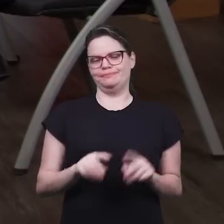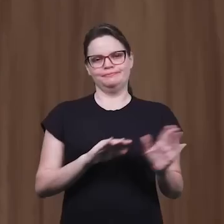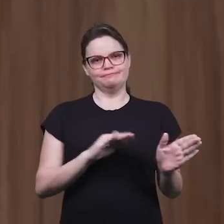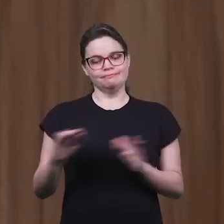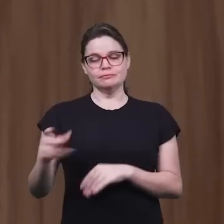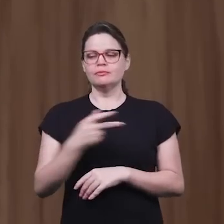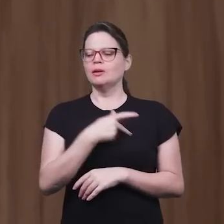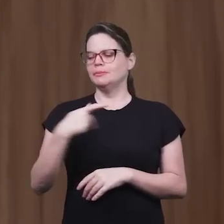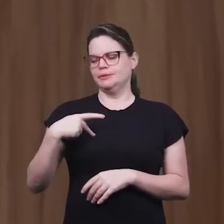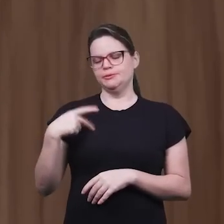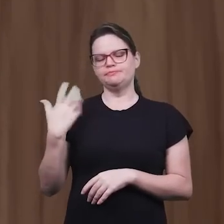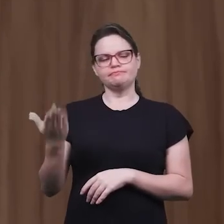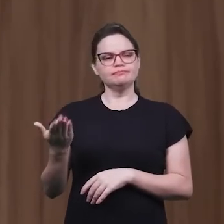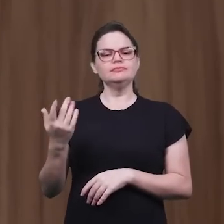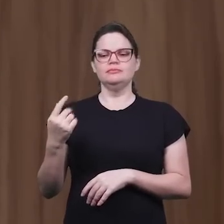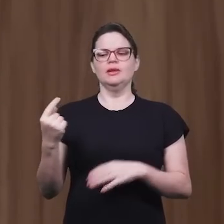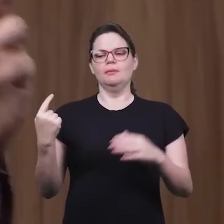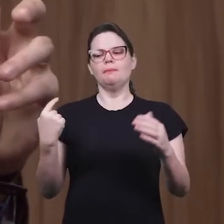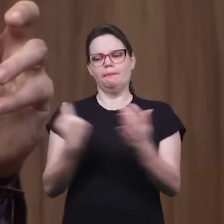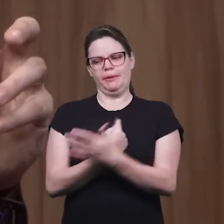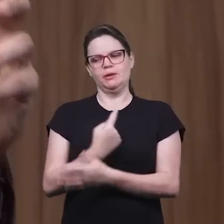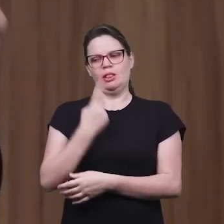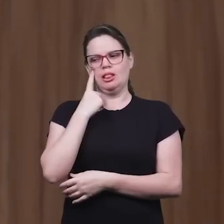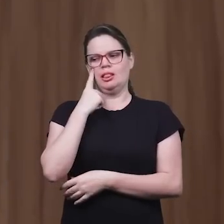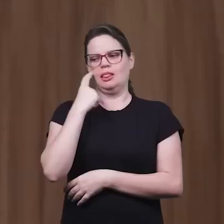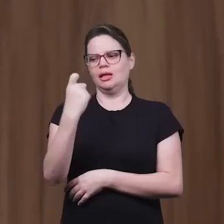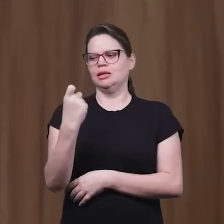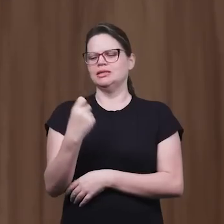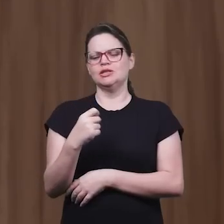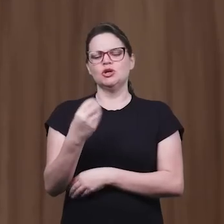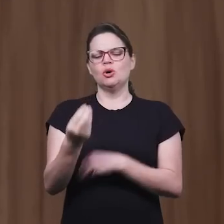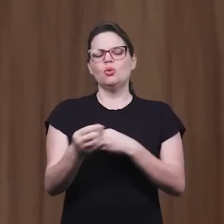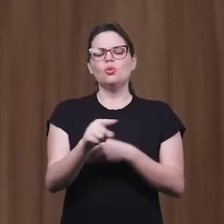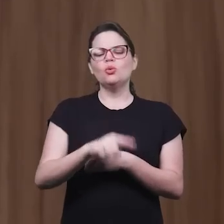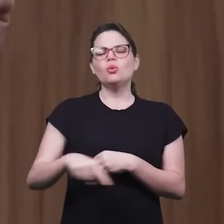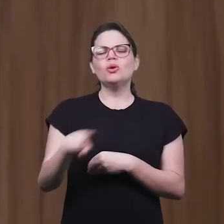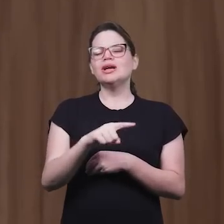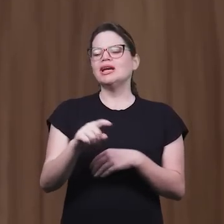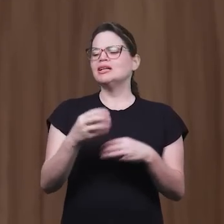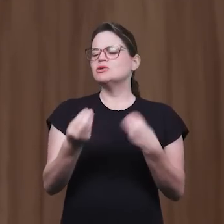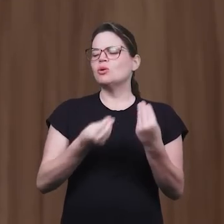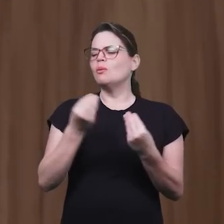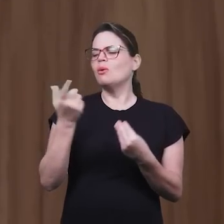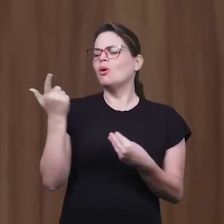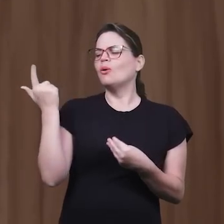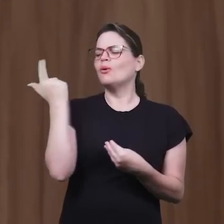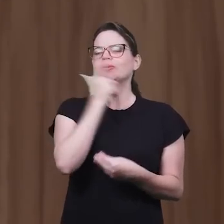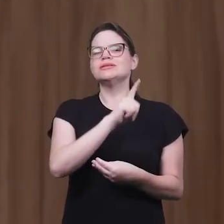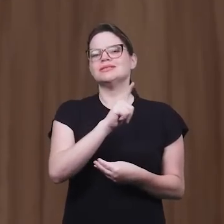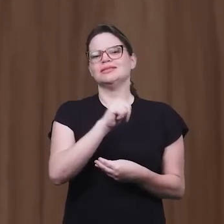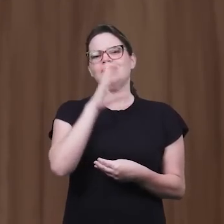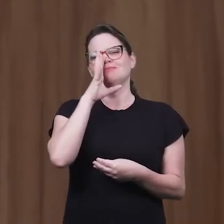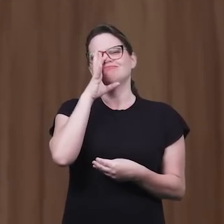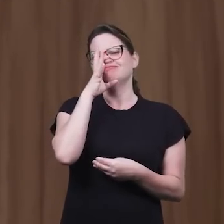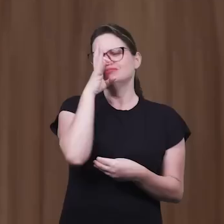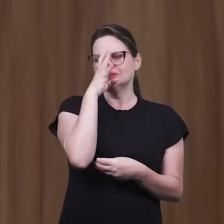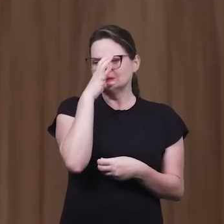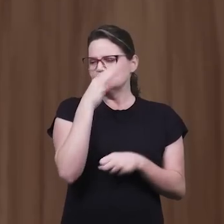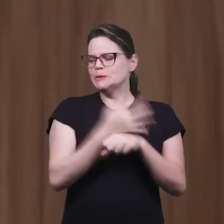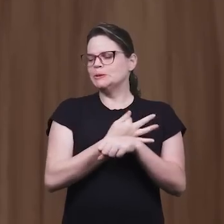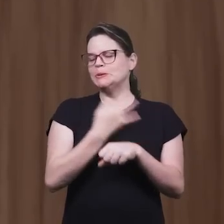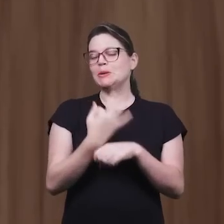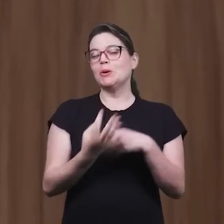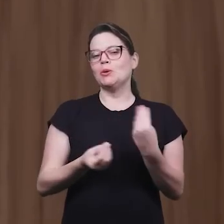Pastor Sérgio, essa pergunta é muito interessante. O que movia os nossos irmãos? Nós podemos dizer que era a